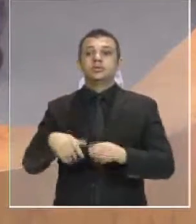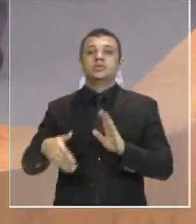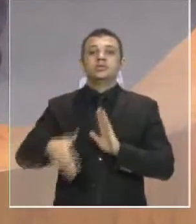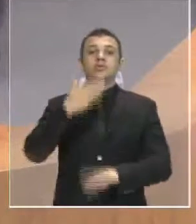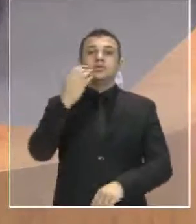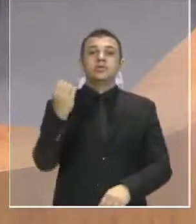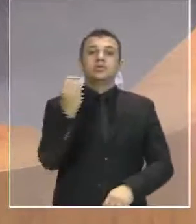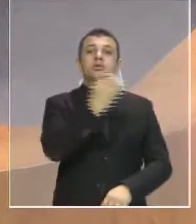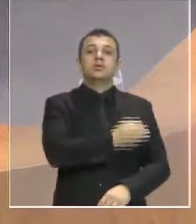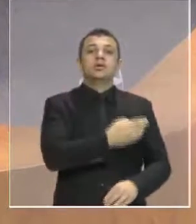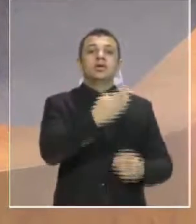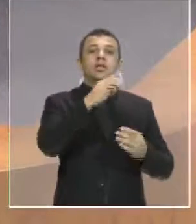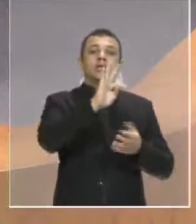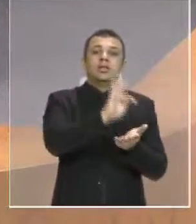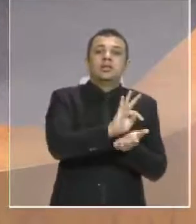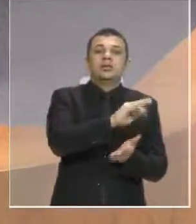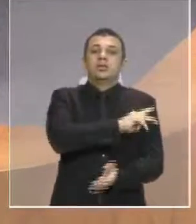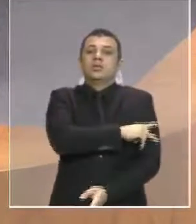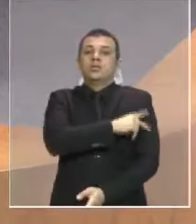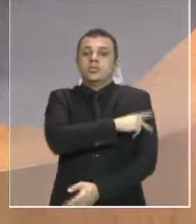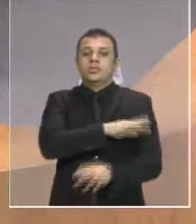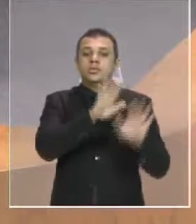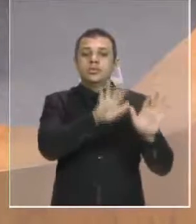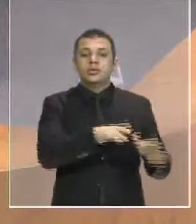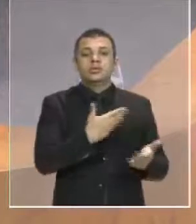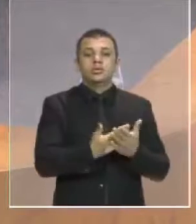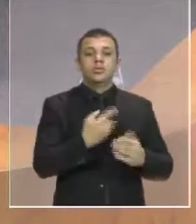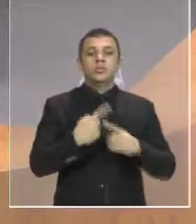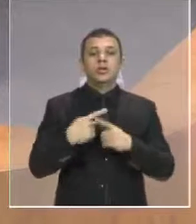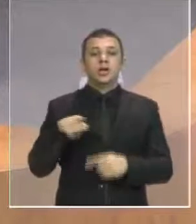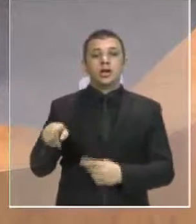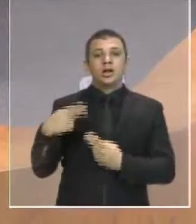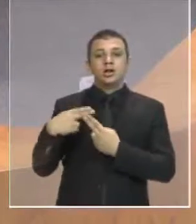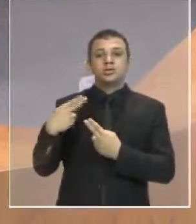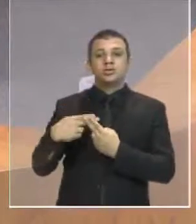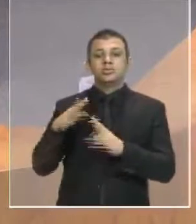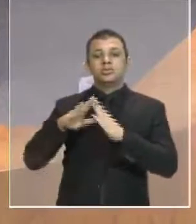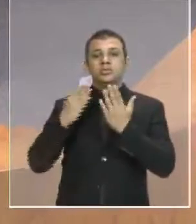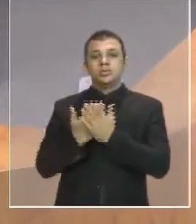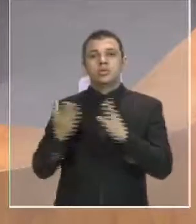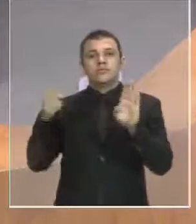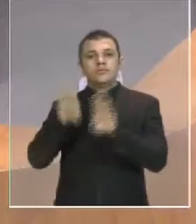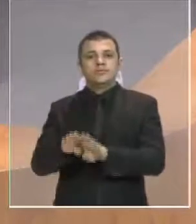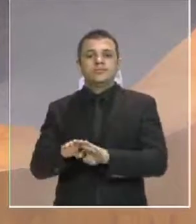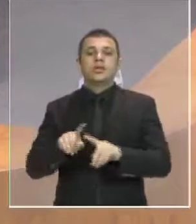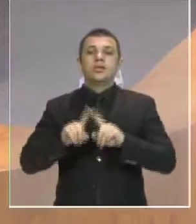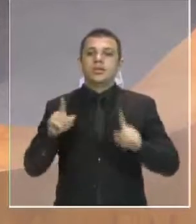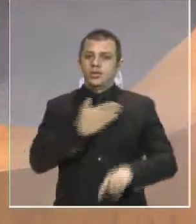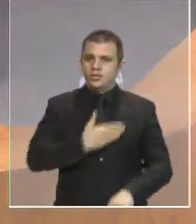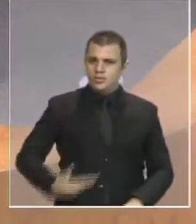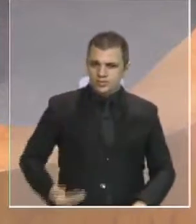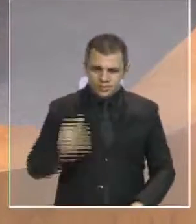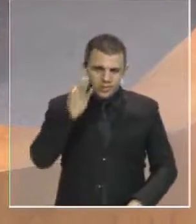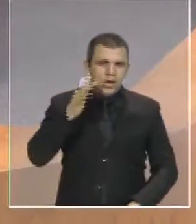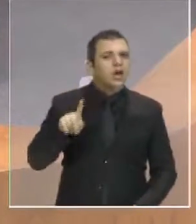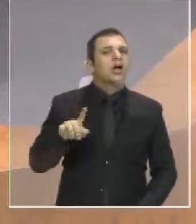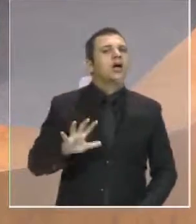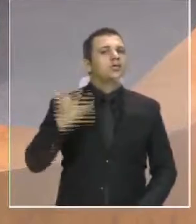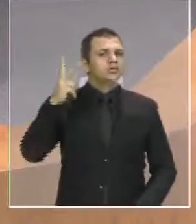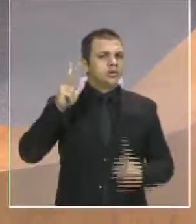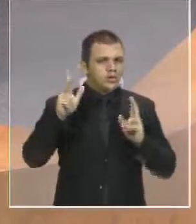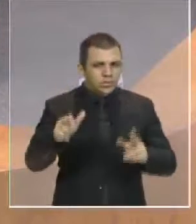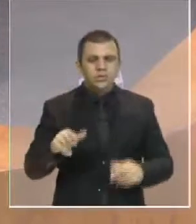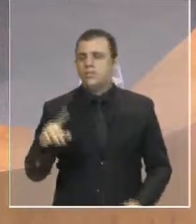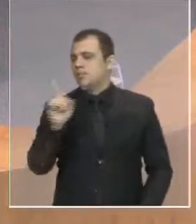Isso não vai acontecer na gestão do governador Flávio Dino. Pelo contrário, a escola do